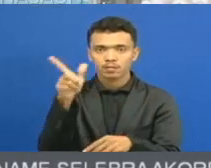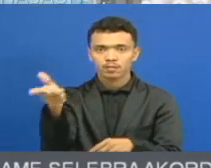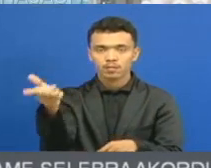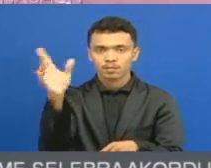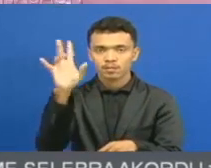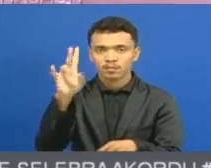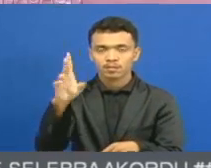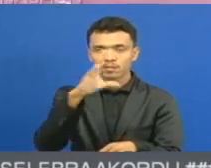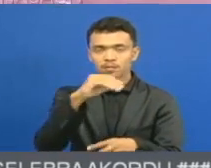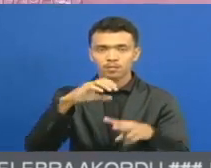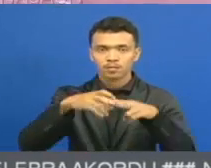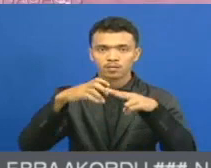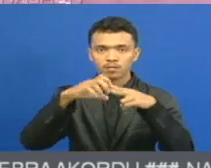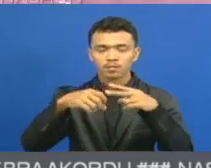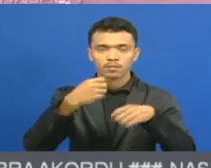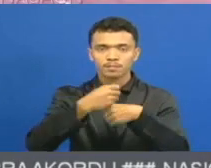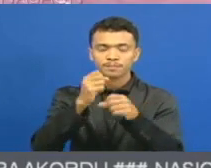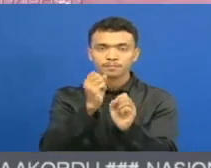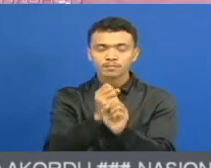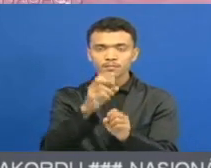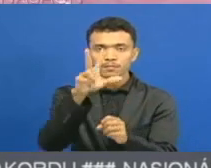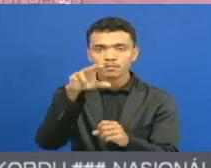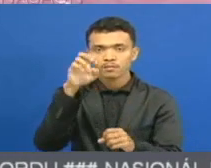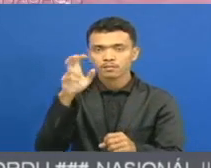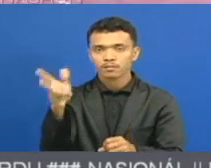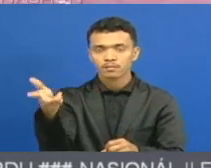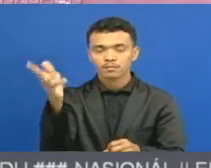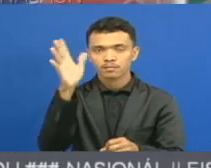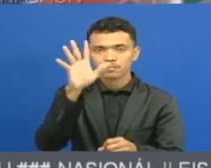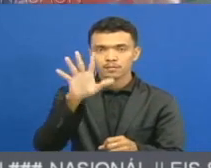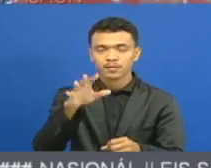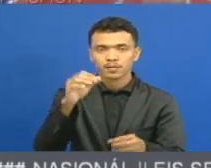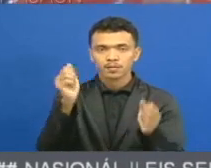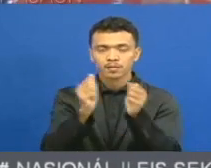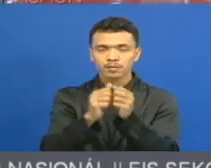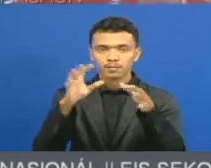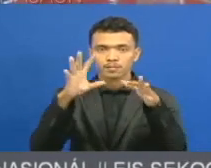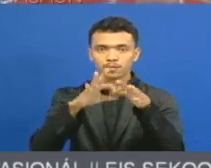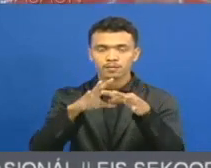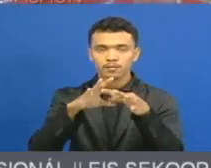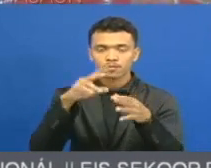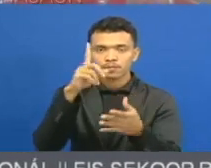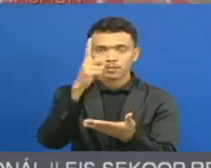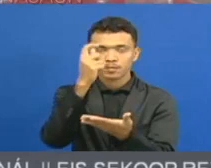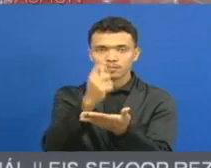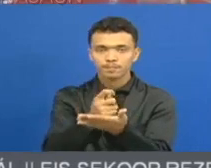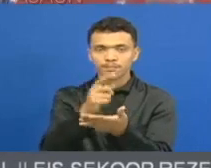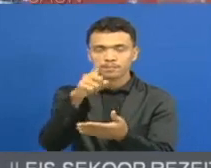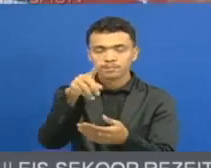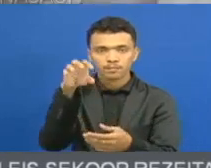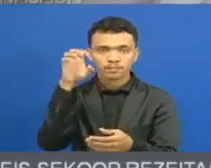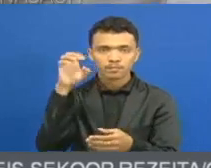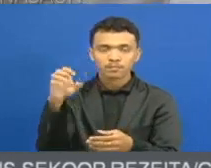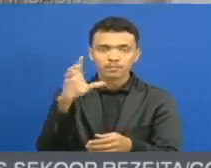Hitu, no Cooperativa Produção, Atos Tolu, Tolu Nulu Rasen Lima, Honia Membro, Liu Rihun, Ida, Atos Ida